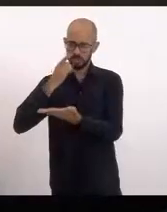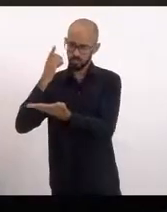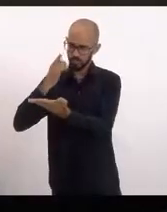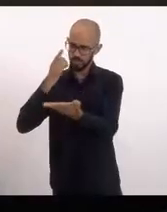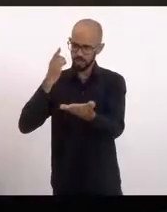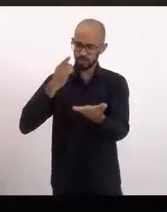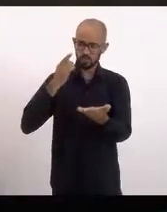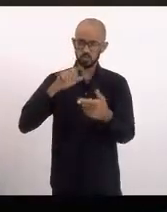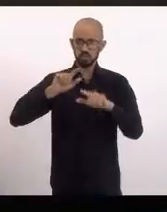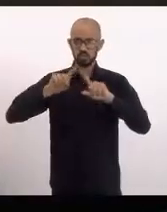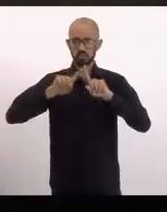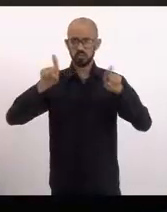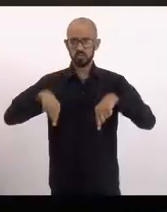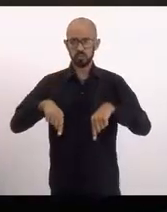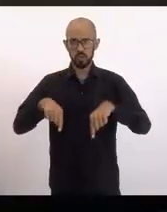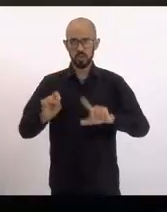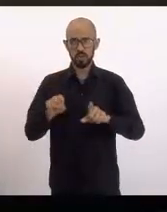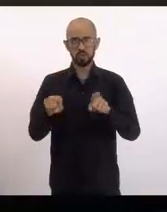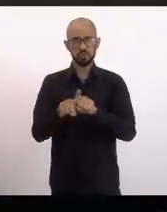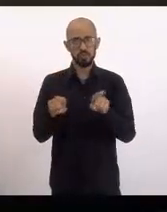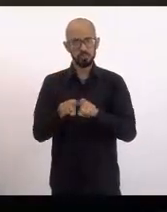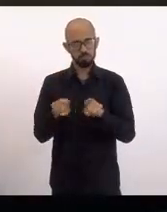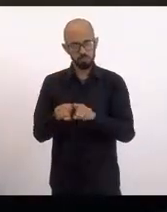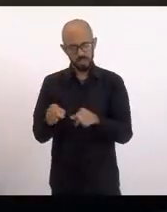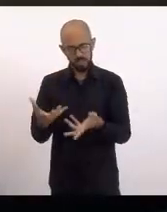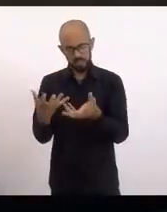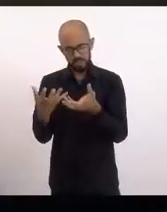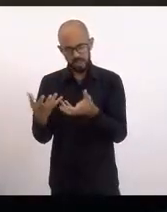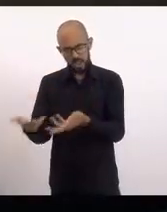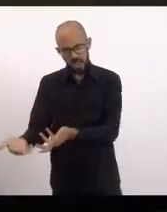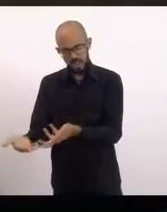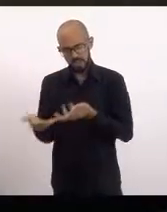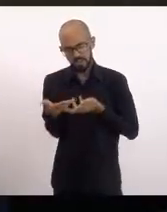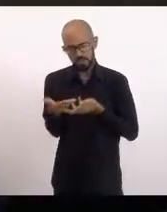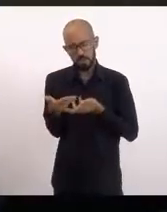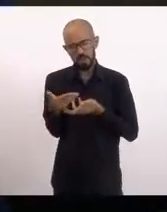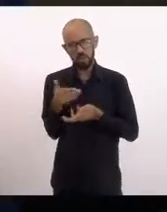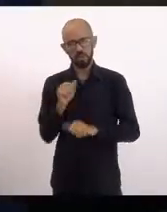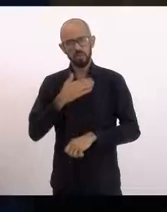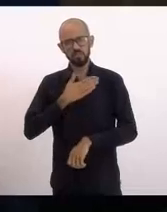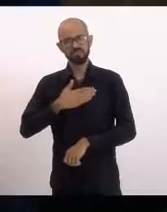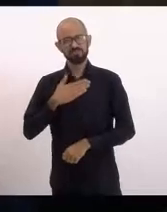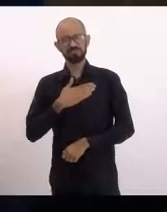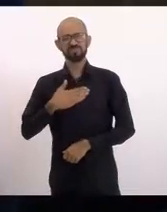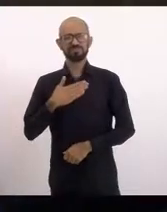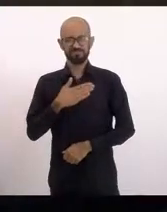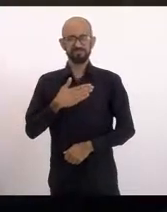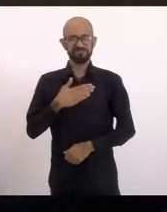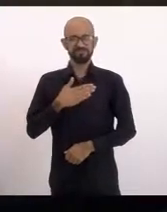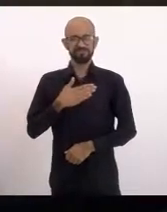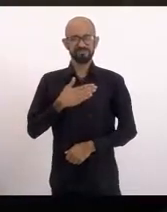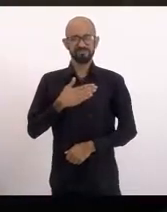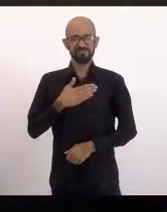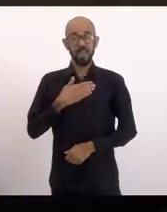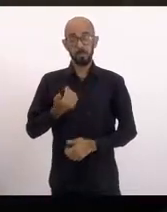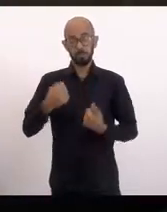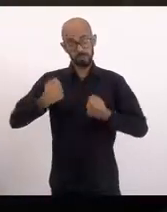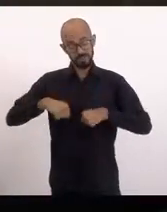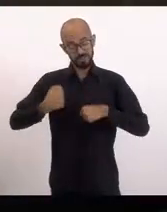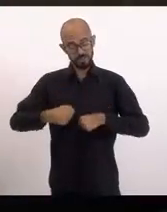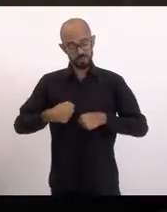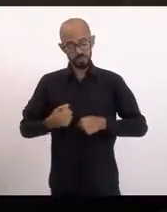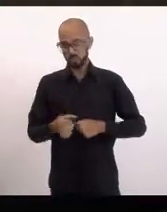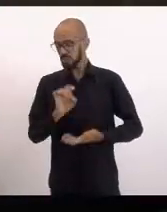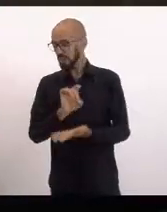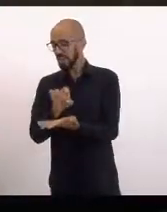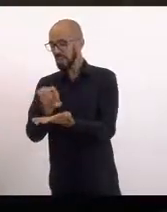dessa casa, que me recebeu de forma muito gratificante. E eu quero e preciso muito de vocês. Nesse tempo que aqui